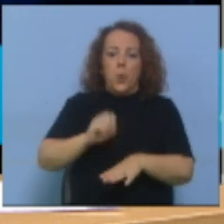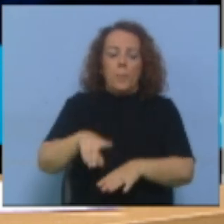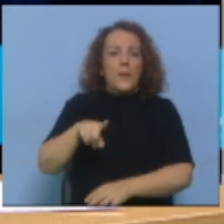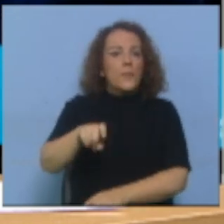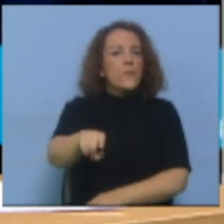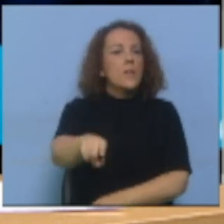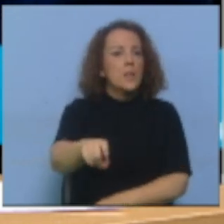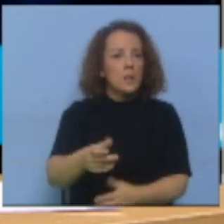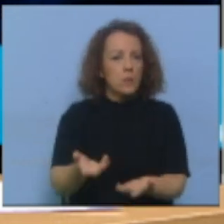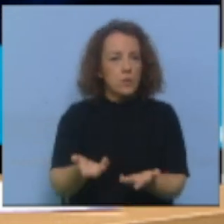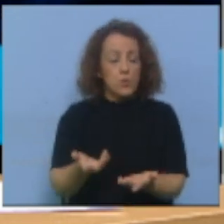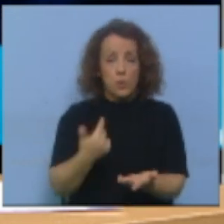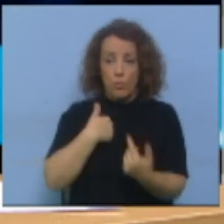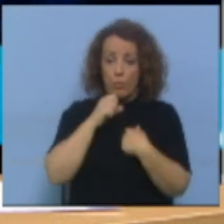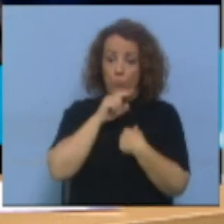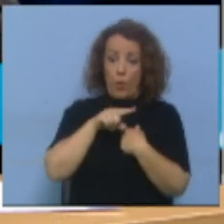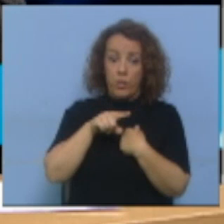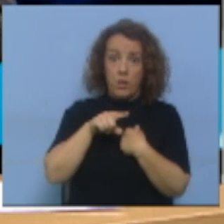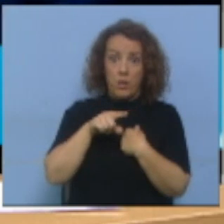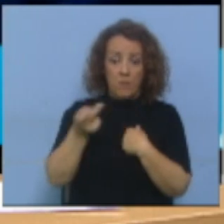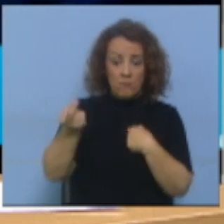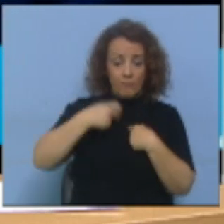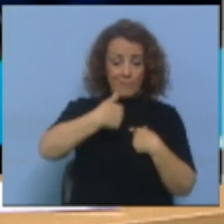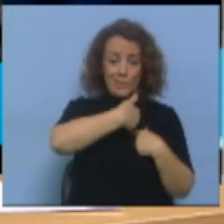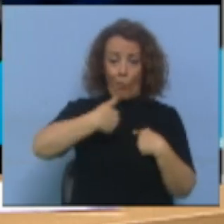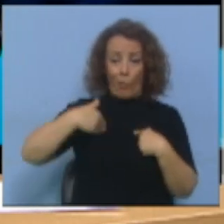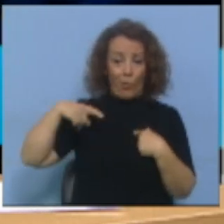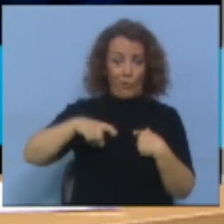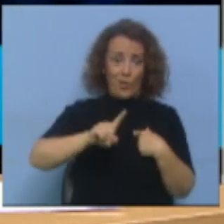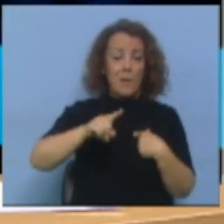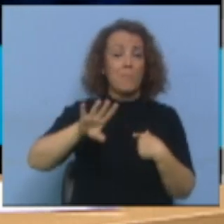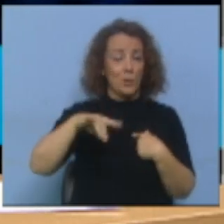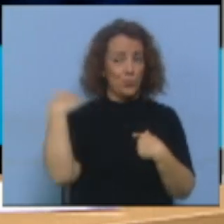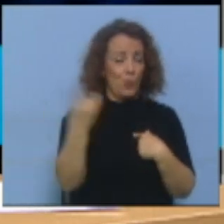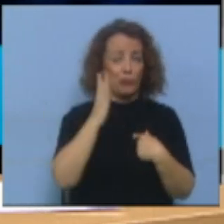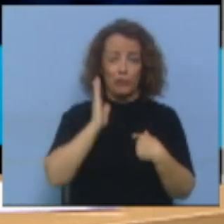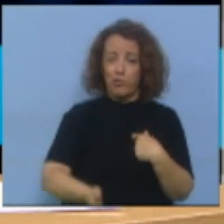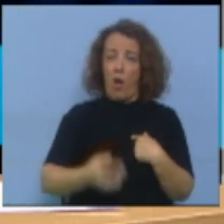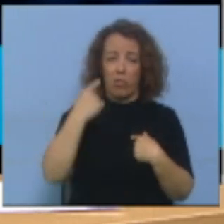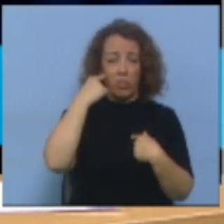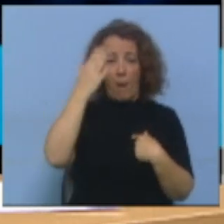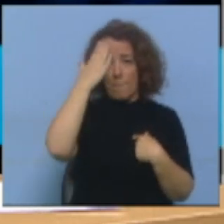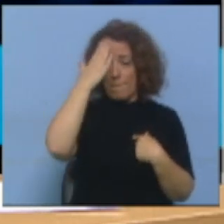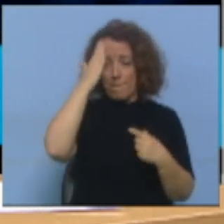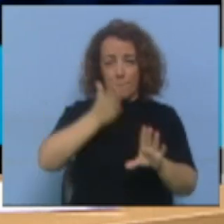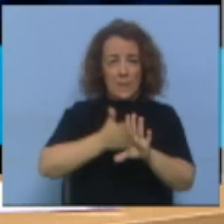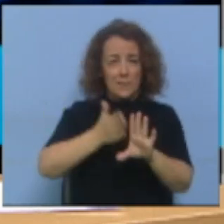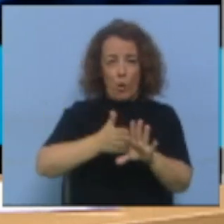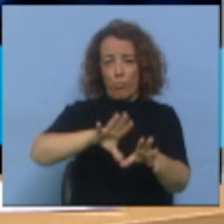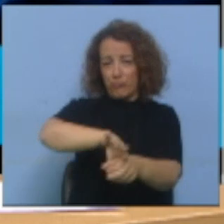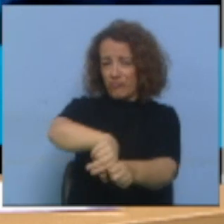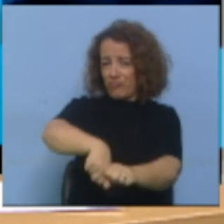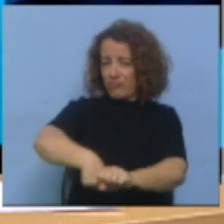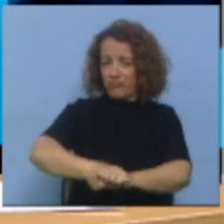porque podemos não ficar doentes fisicamente, mas psicologicamente já estamos desvastados. E esta população dos